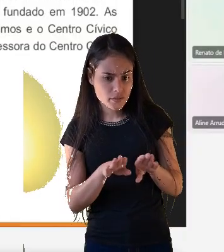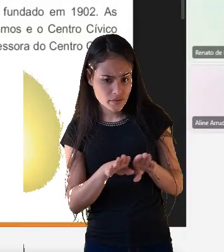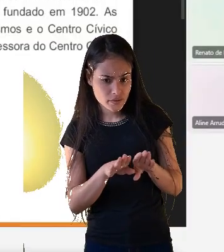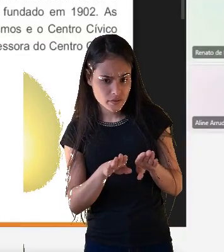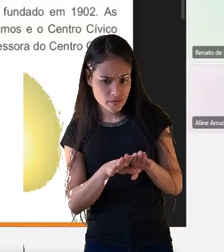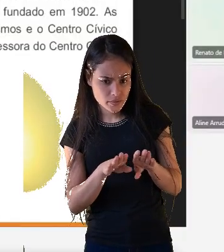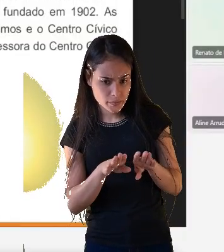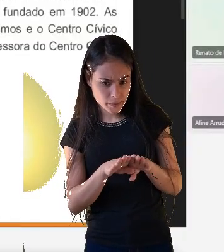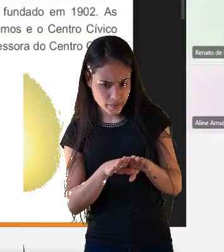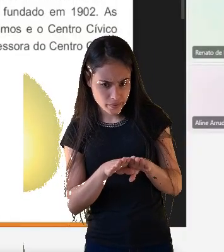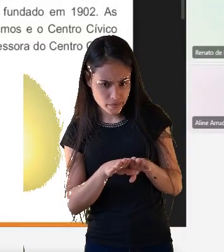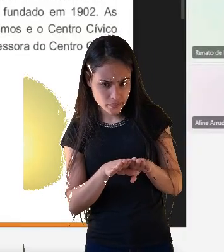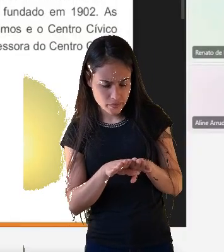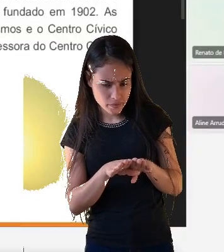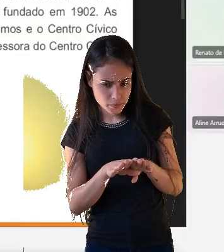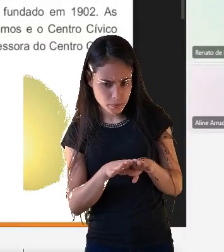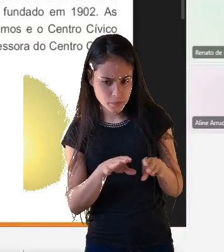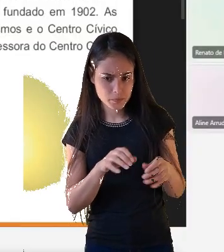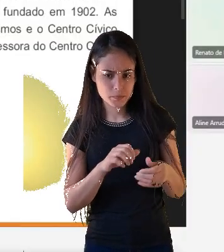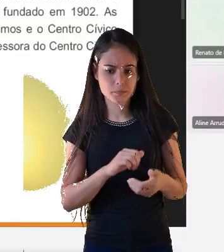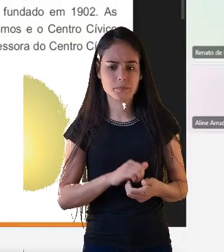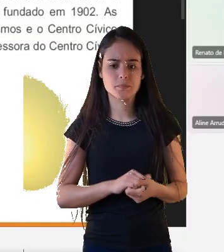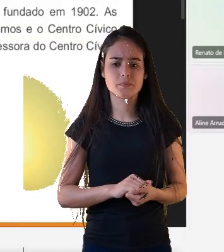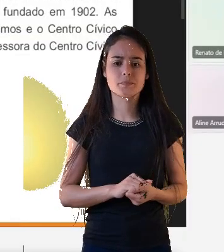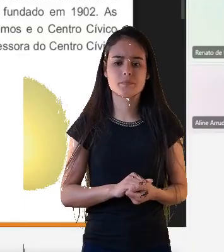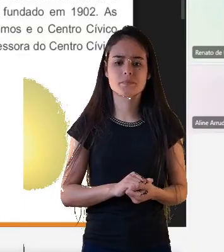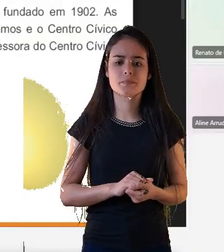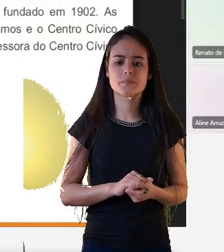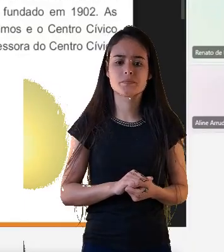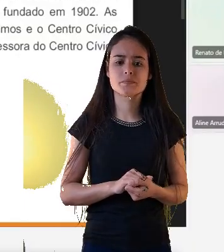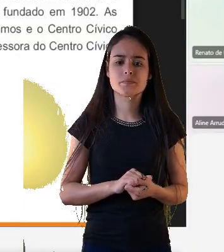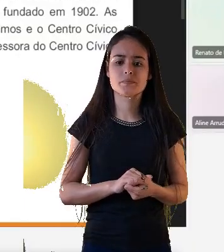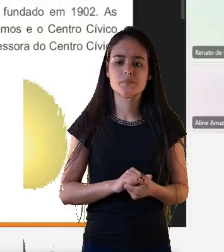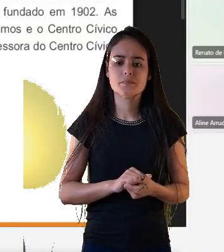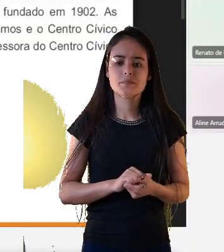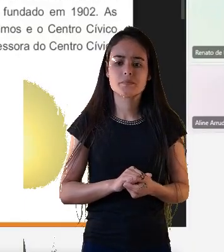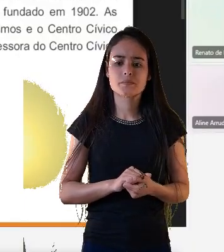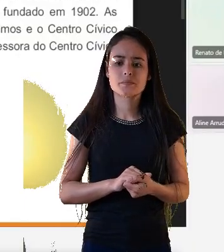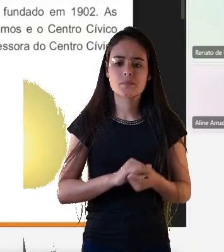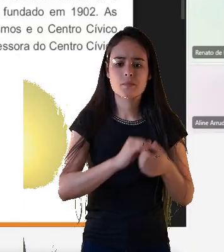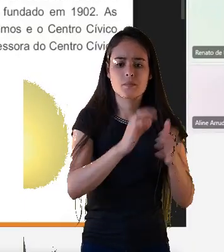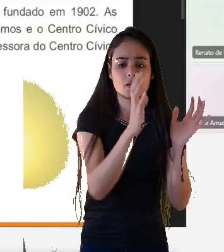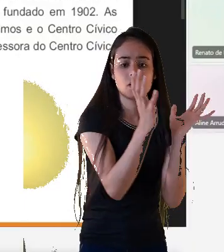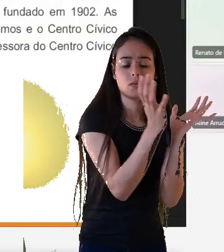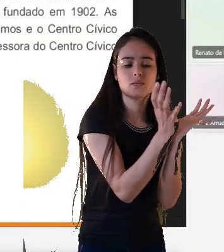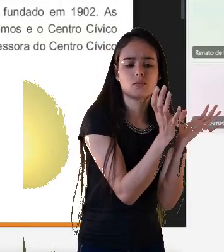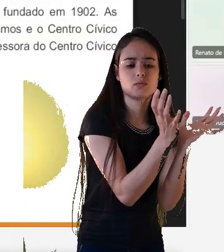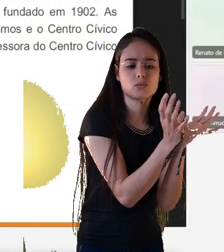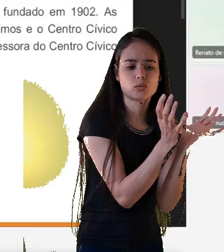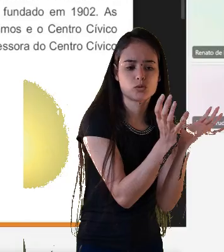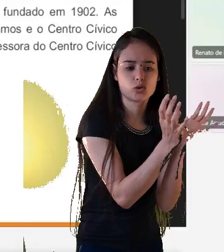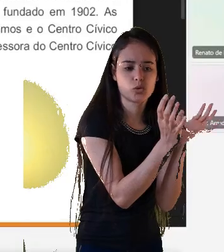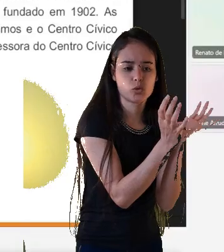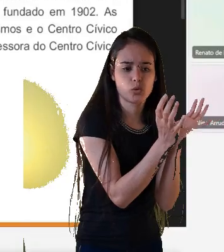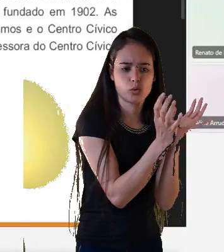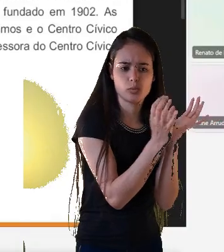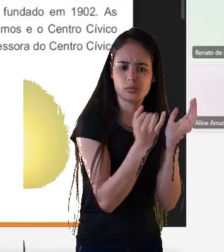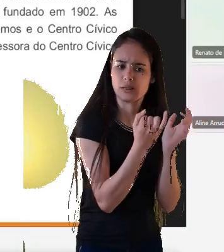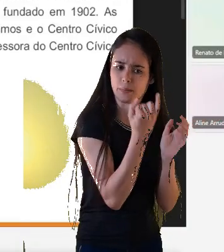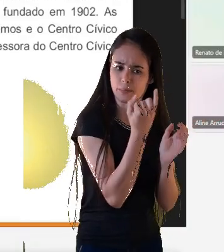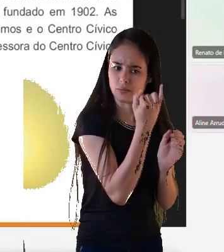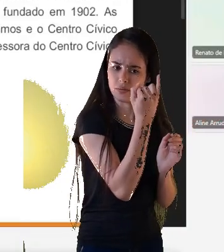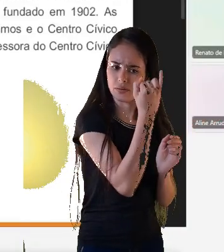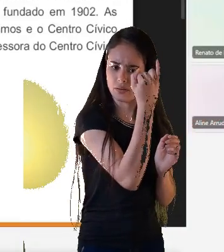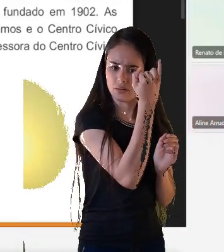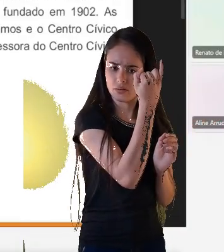de 2 elementos importantíssimos. O primeiro é a imprensa negra, né, que vai ser fundamental, né,